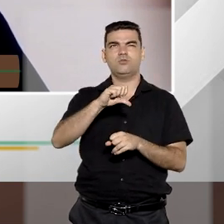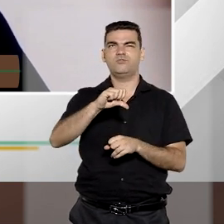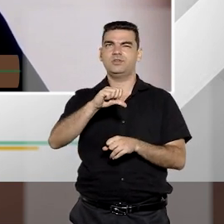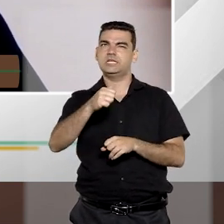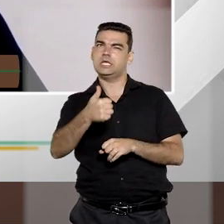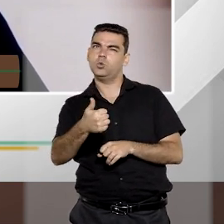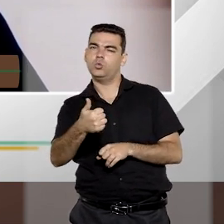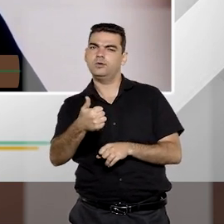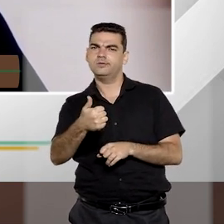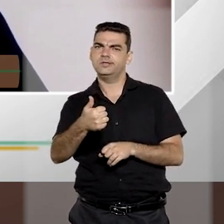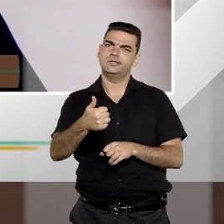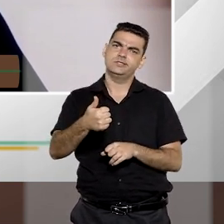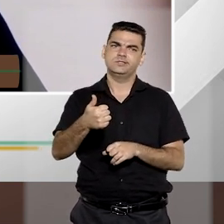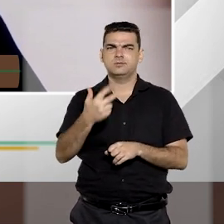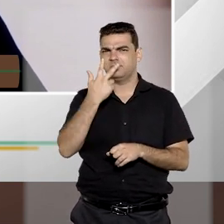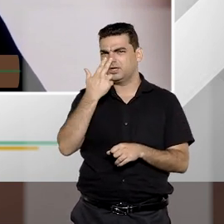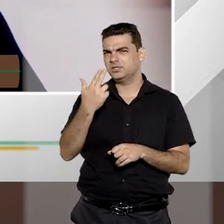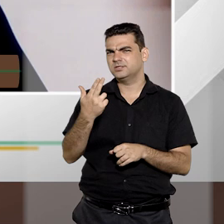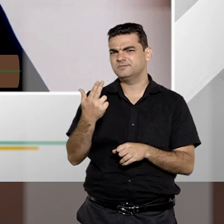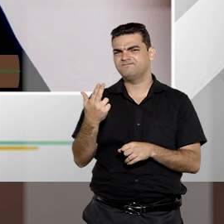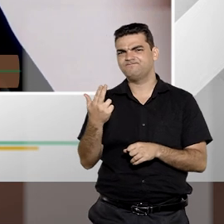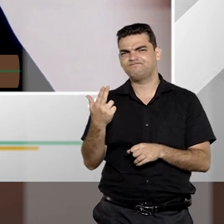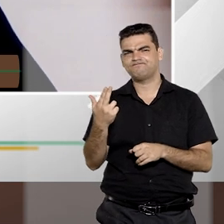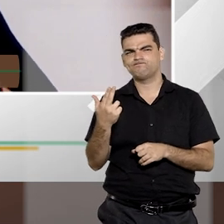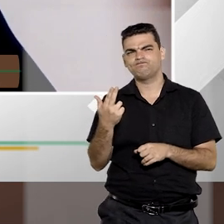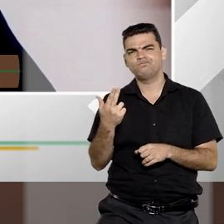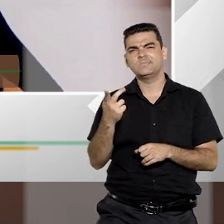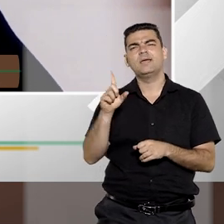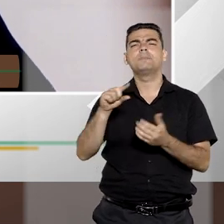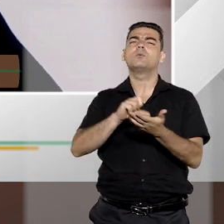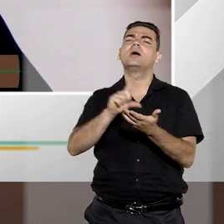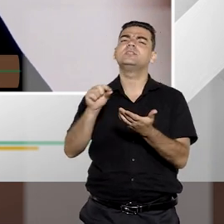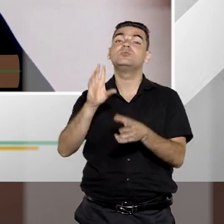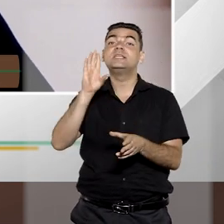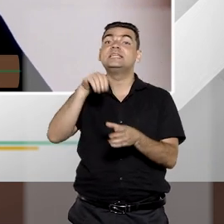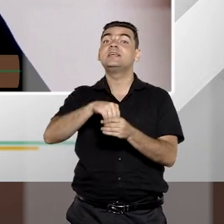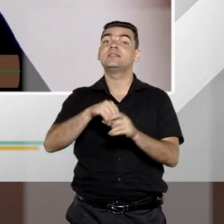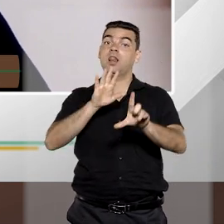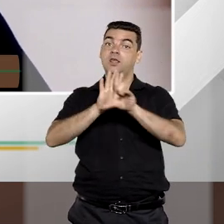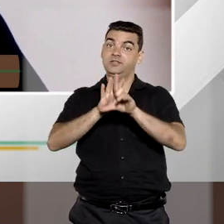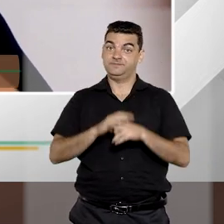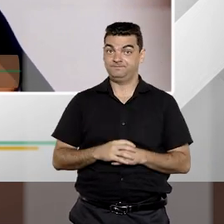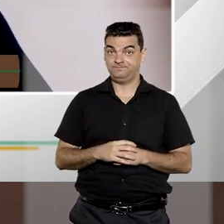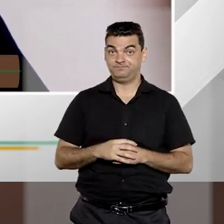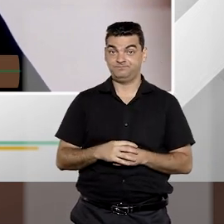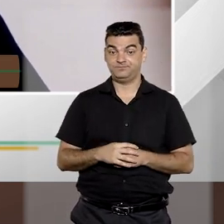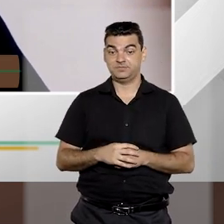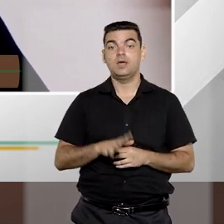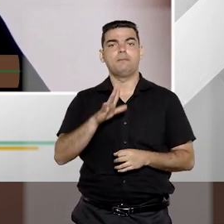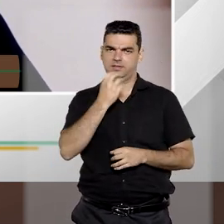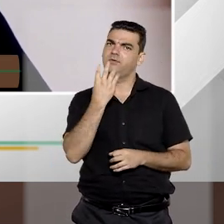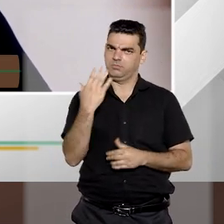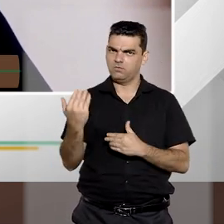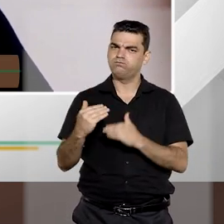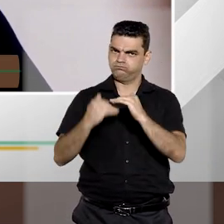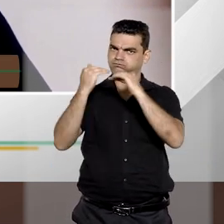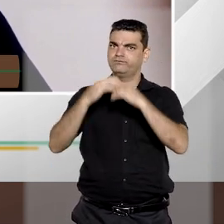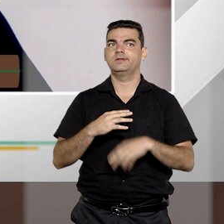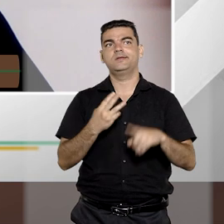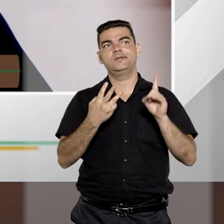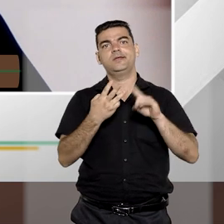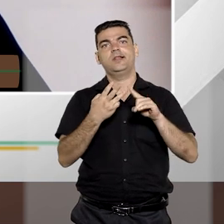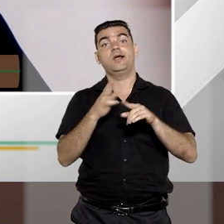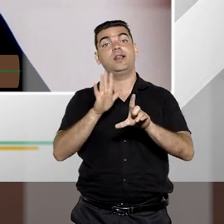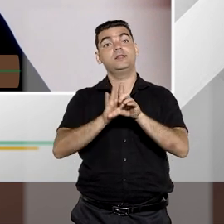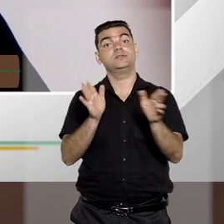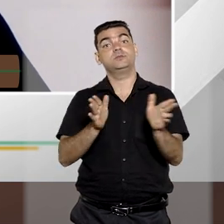verdade não se trata nem de uma lei, na verdade se trata de um artigo dentro da lei, mas tem uma grande evolução. Nós temos a lei